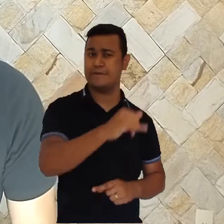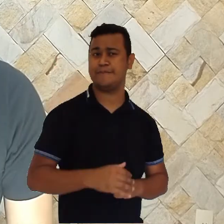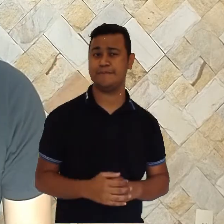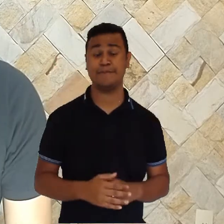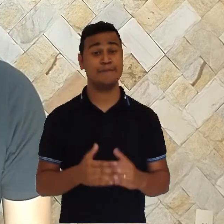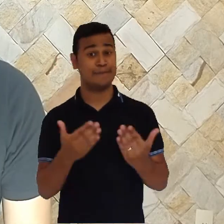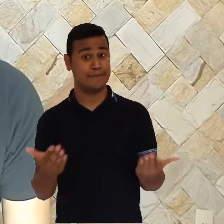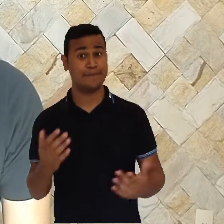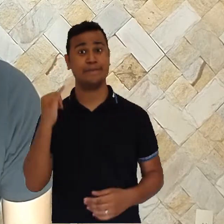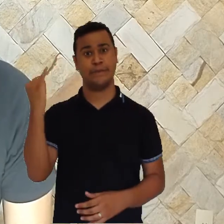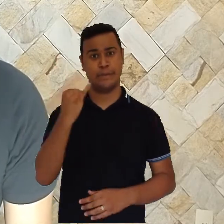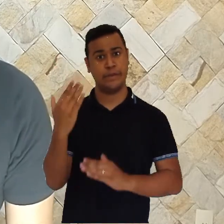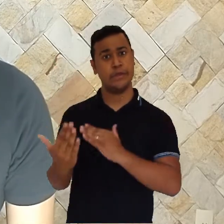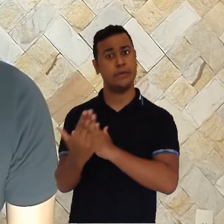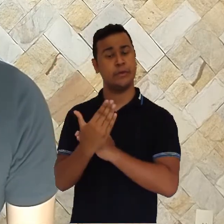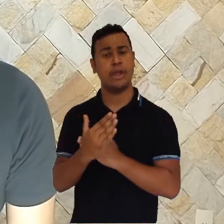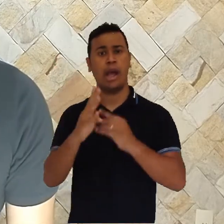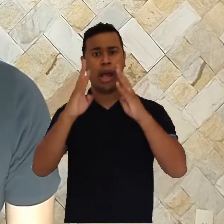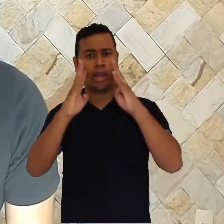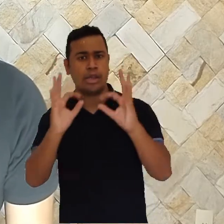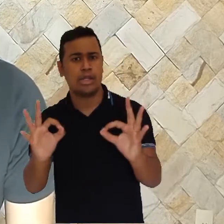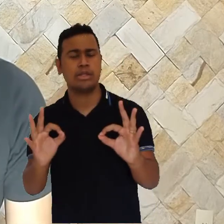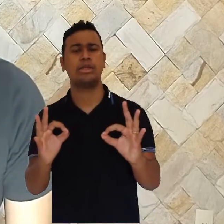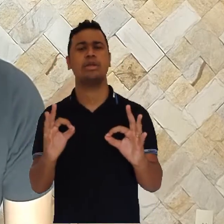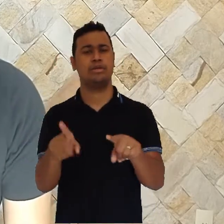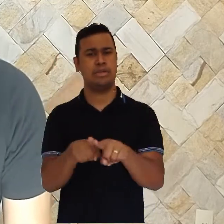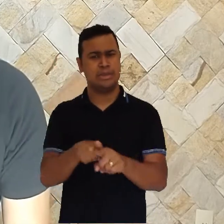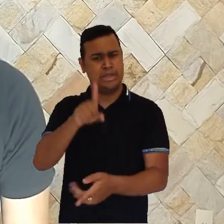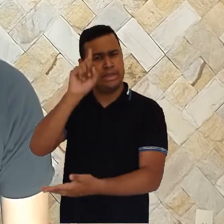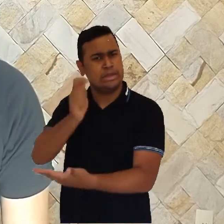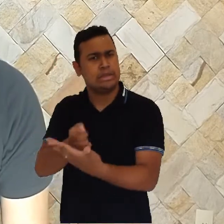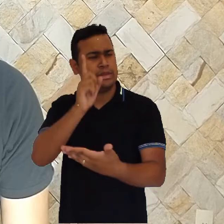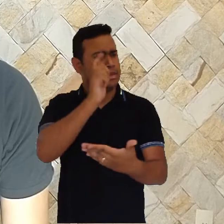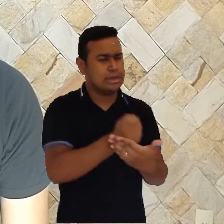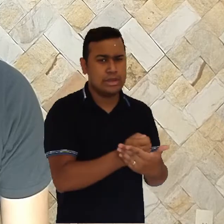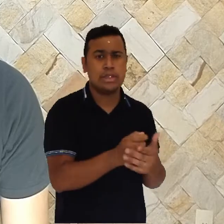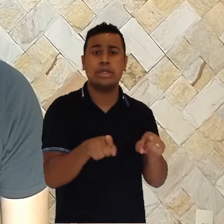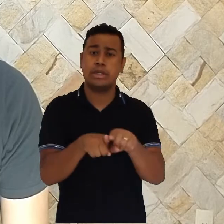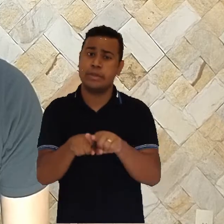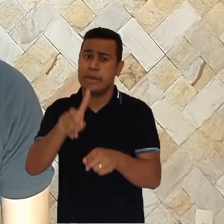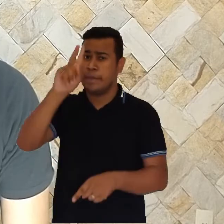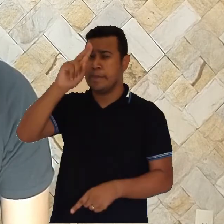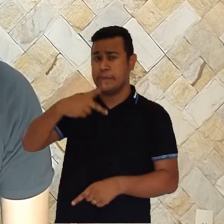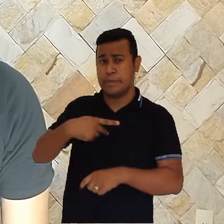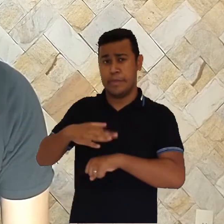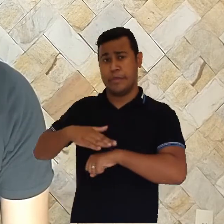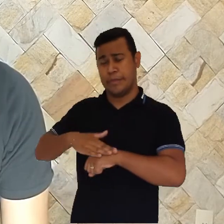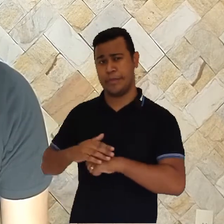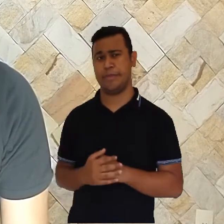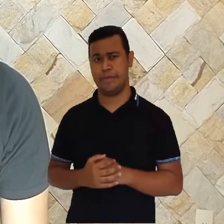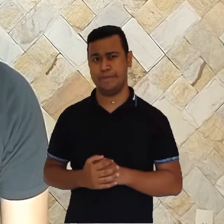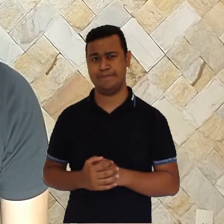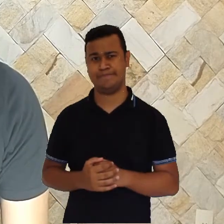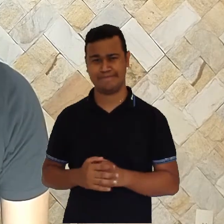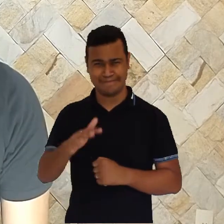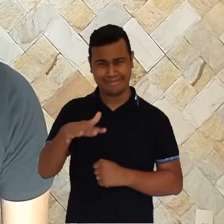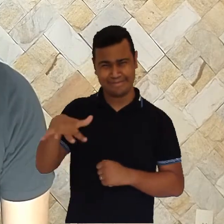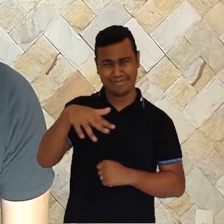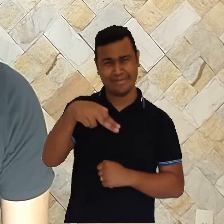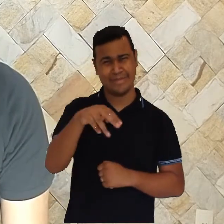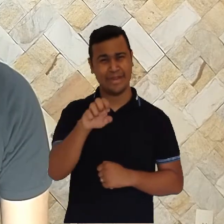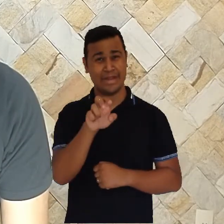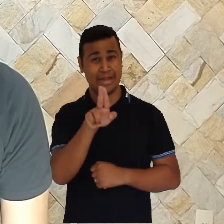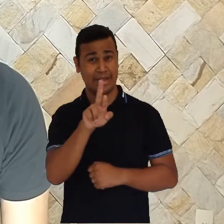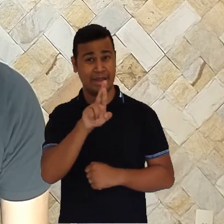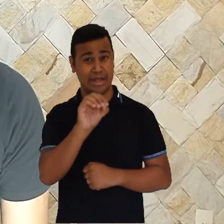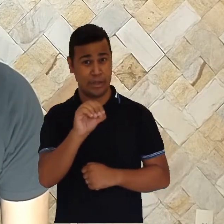importantes para a atenção, tomada de decisões, viver e pensar com autonomia. A neurociência relata que essas habilidades